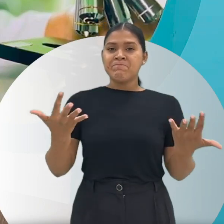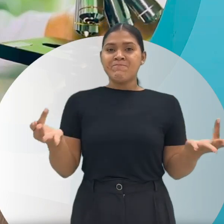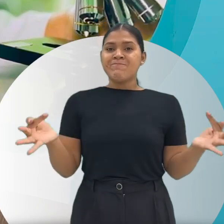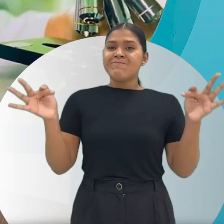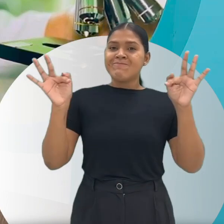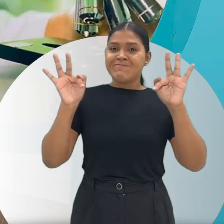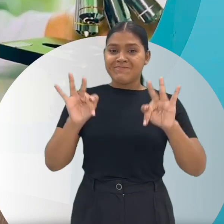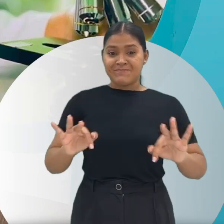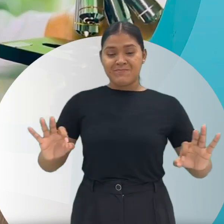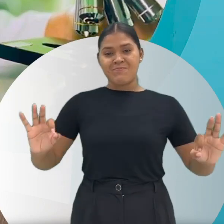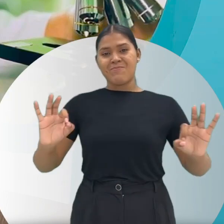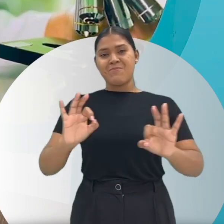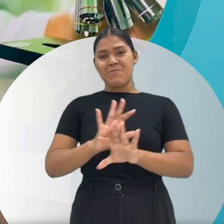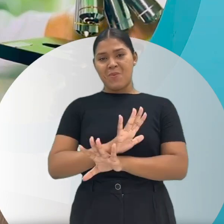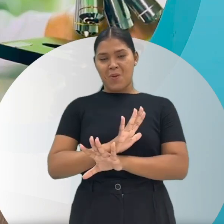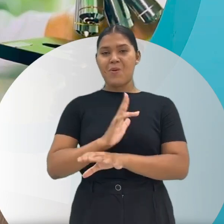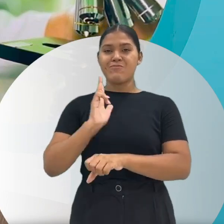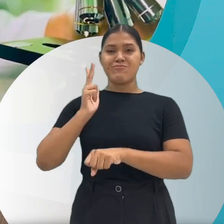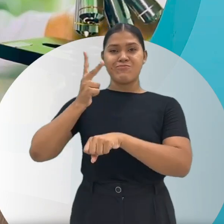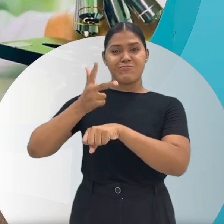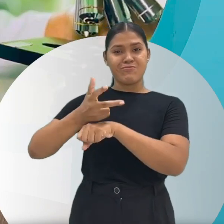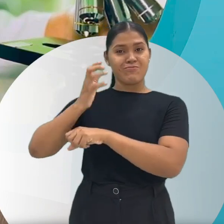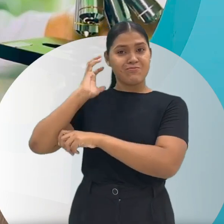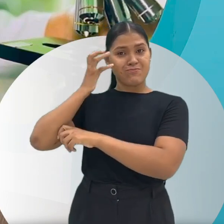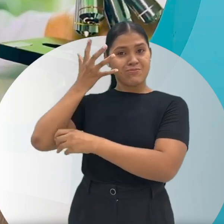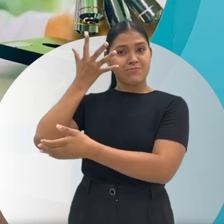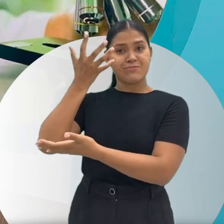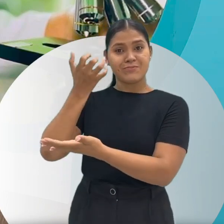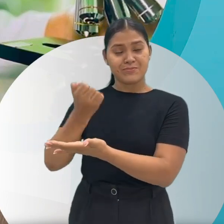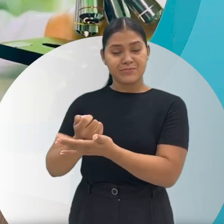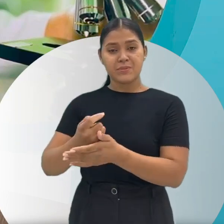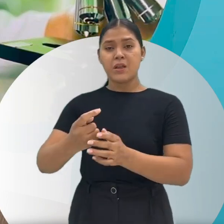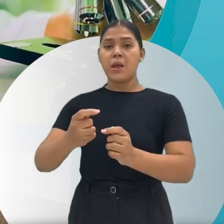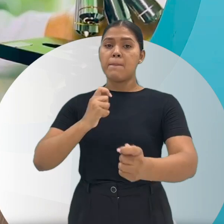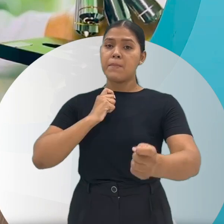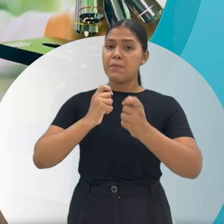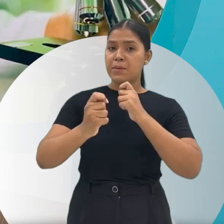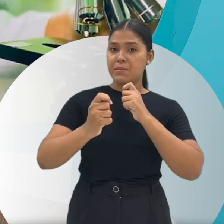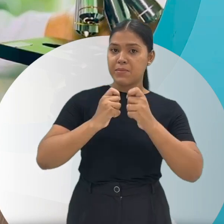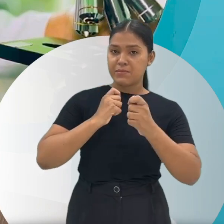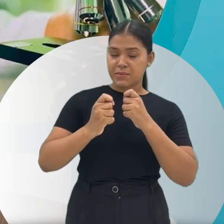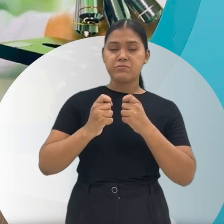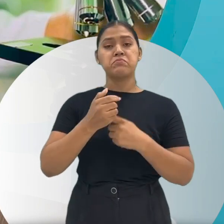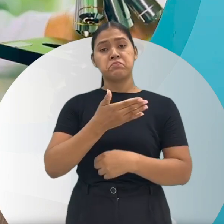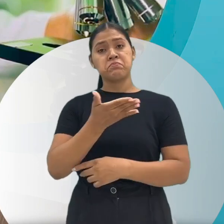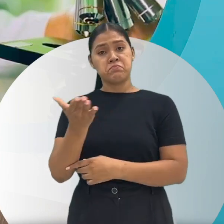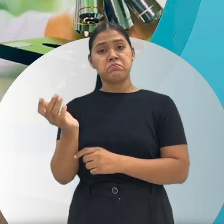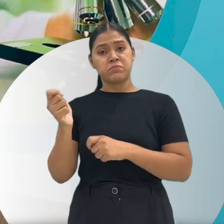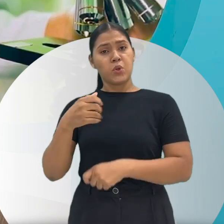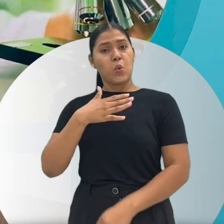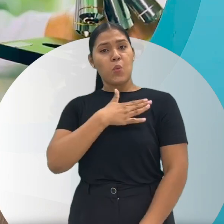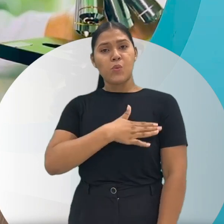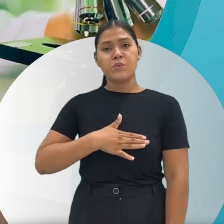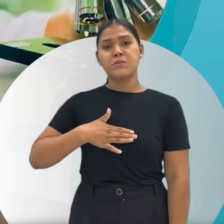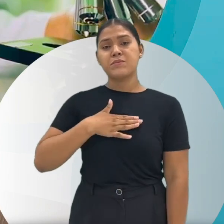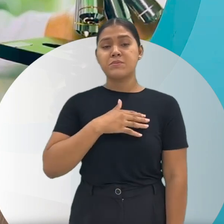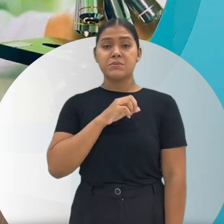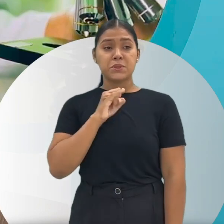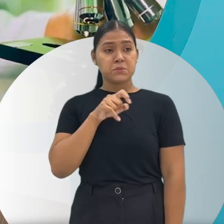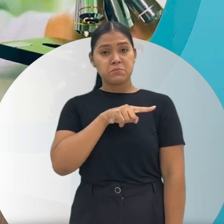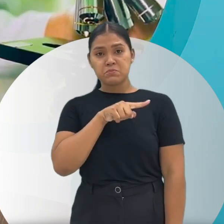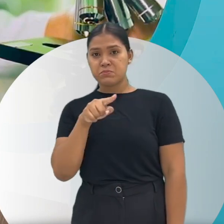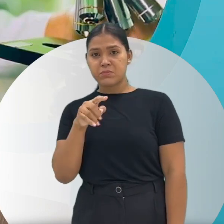a vocês que acompanharam mais um Diálogos Videocast. Espero que vocês tenham gostado. E se vocês